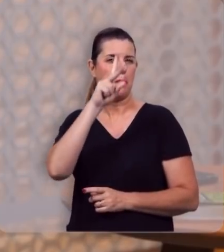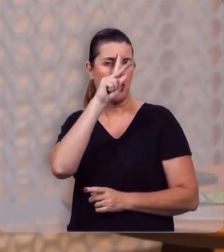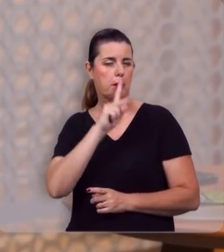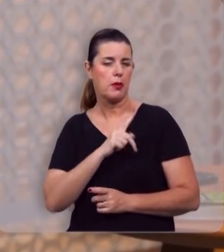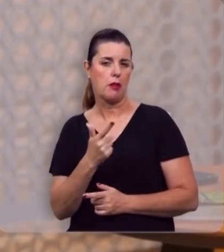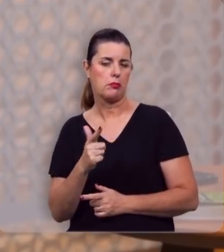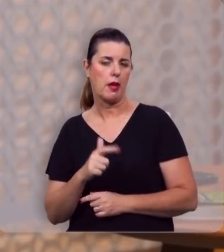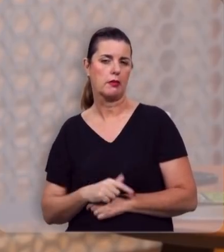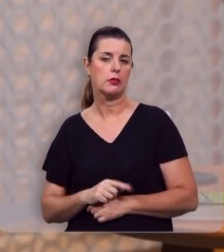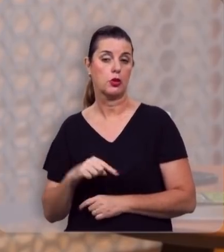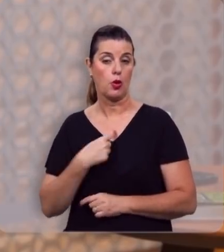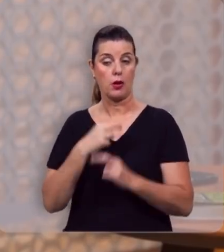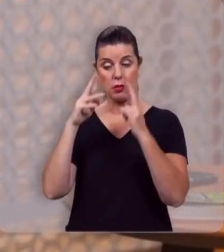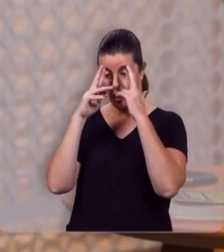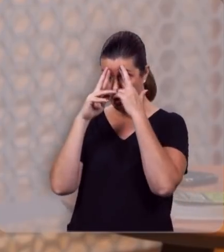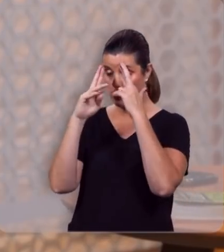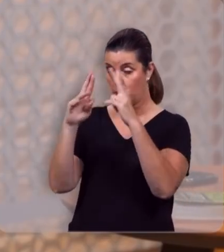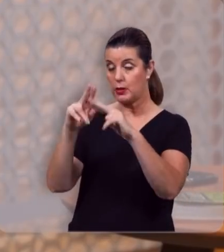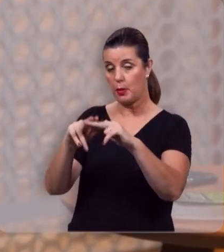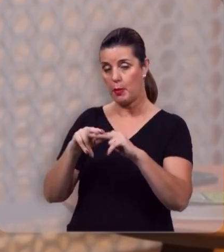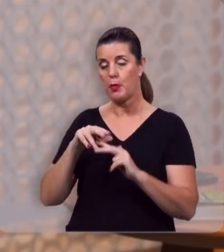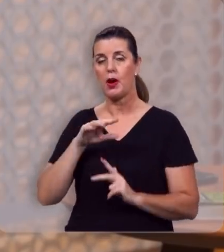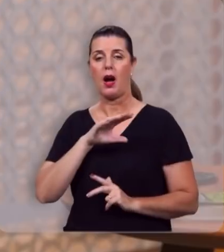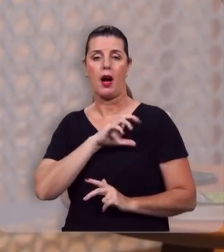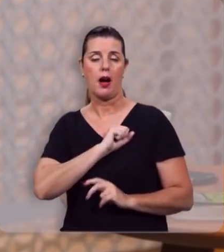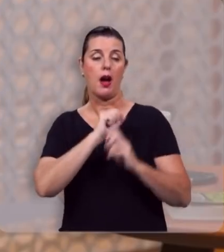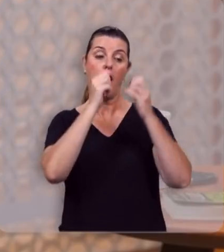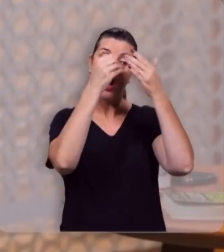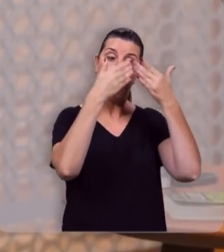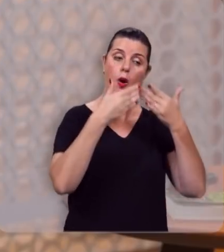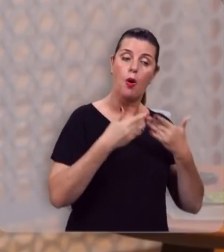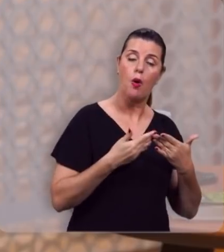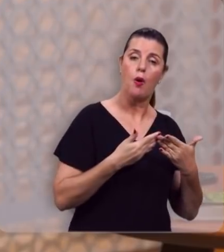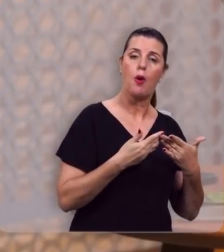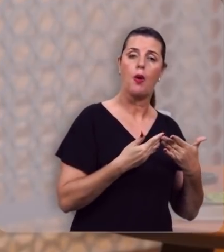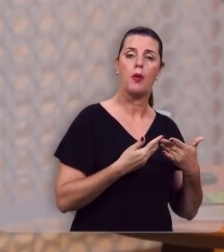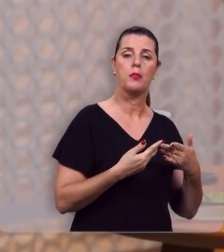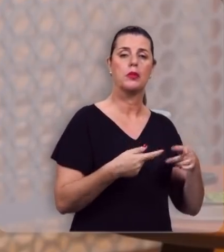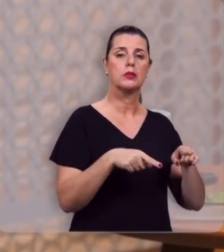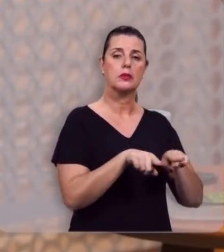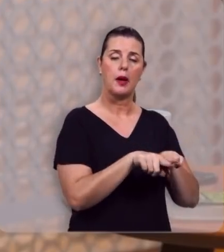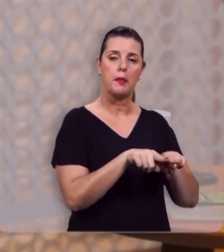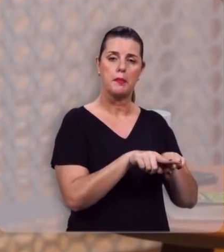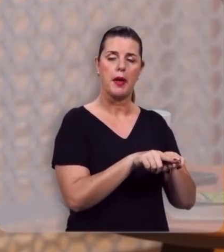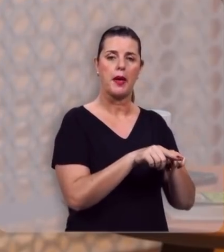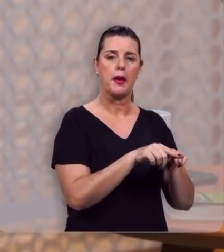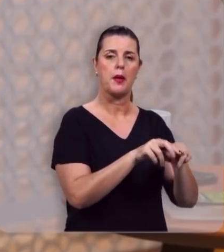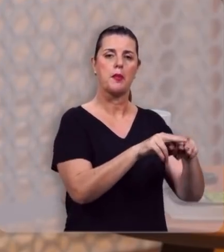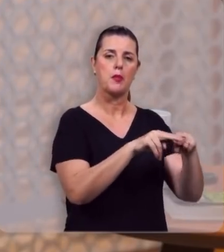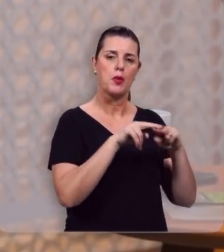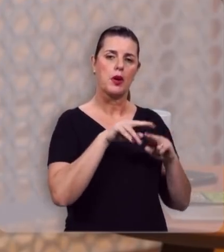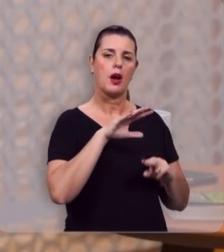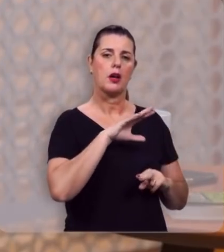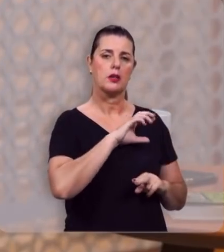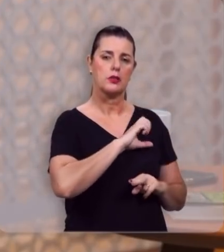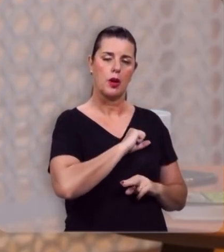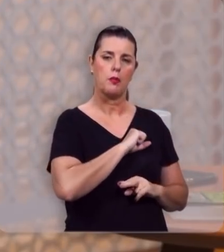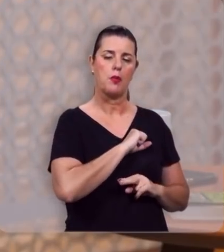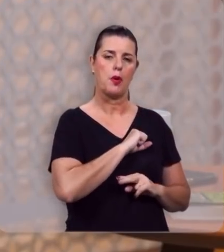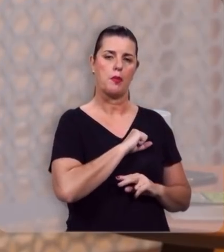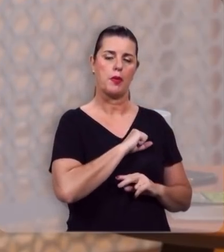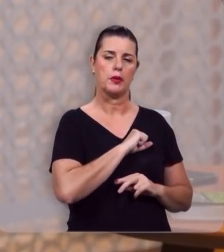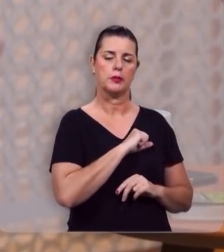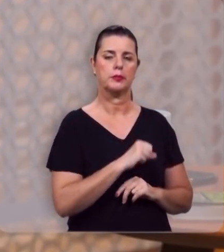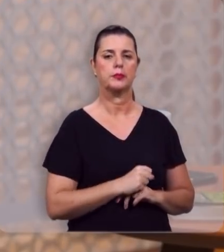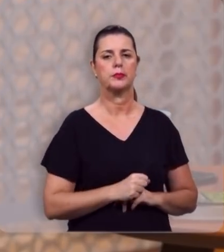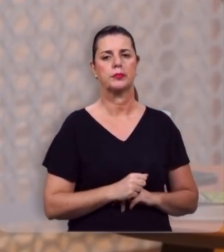Então, nós respeitamos por amor e honramos assim aqueles que nos conceberam, aqueles que